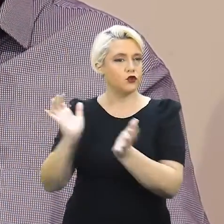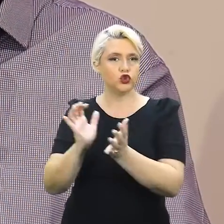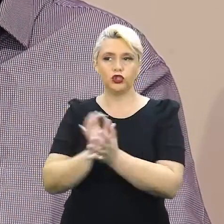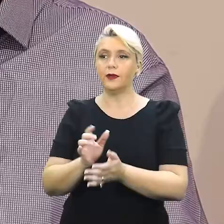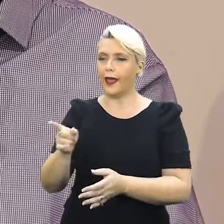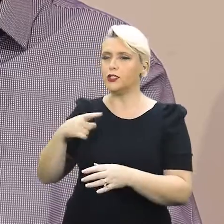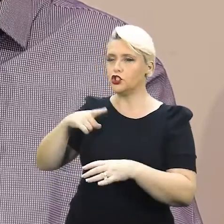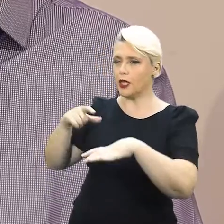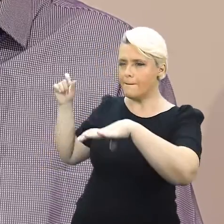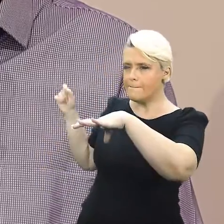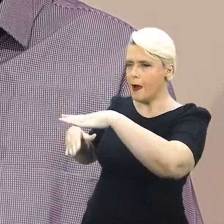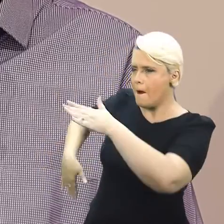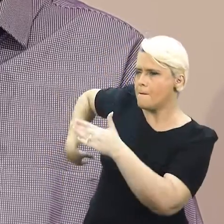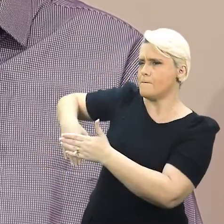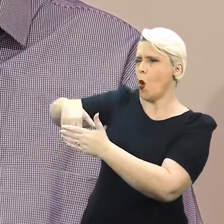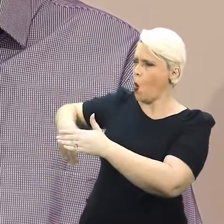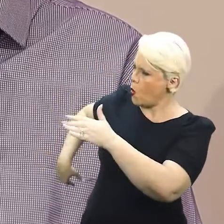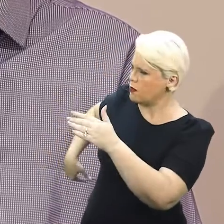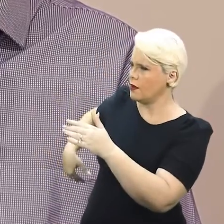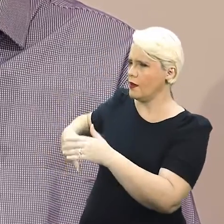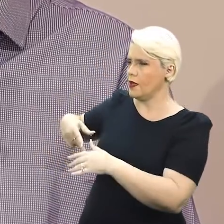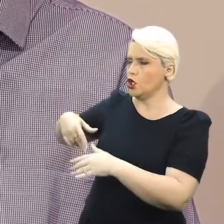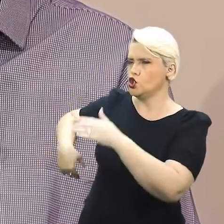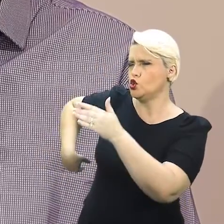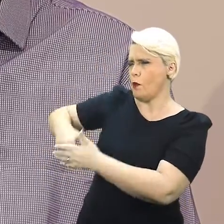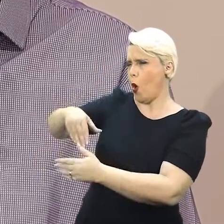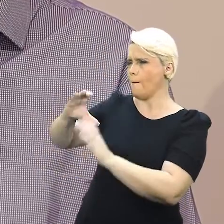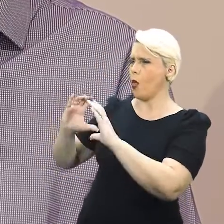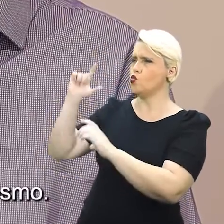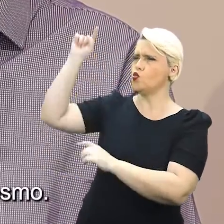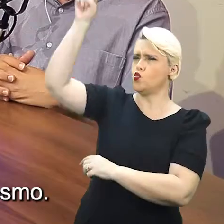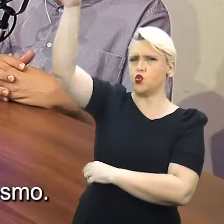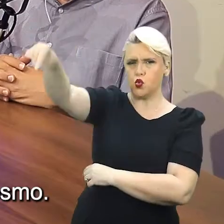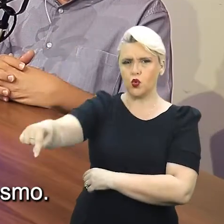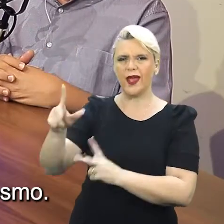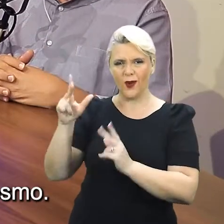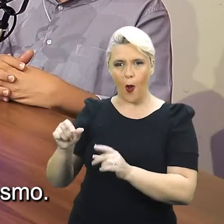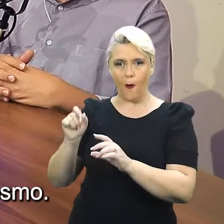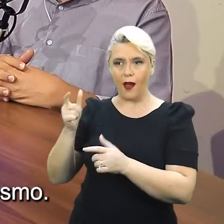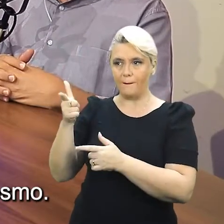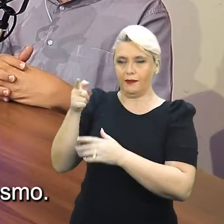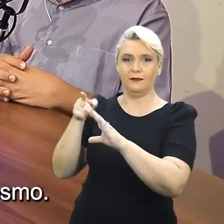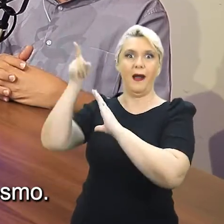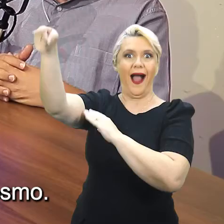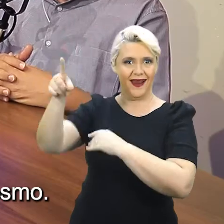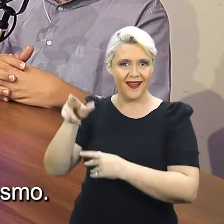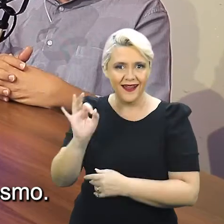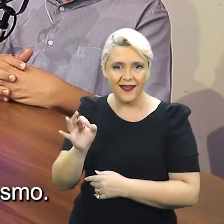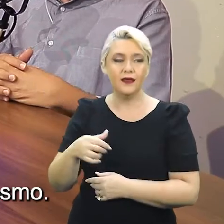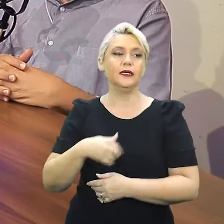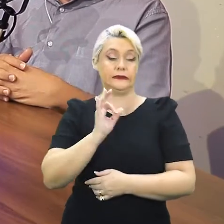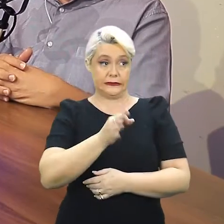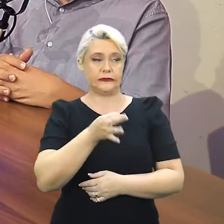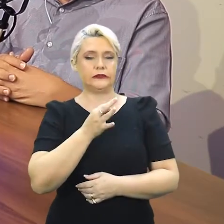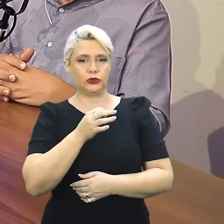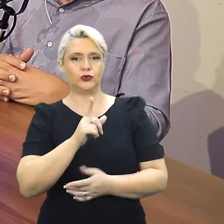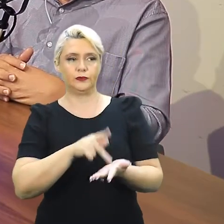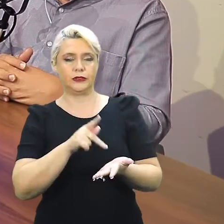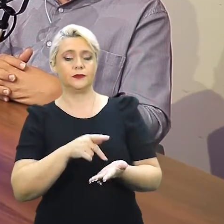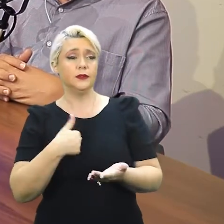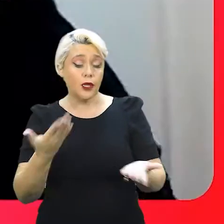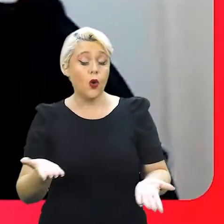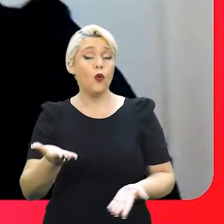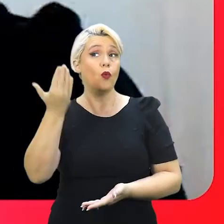Tinha um balaço no pé, não é? pelo amor de Deus, né? Era bomba mesmo. Então foi uma